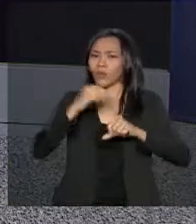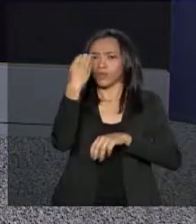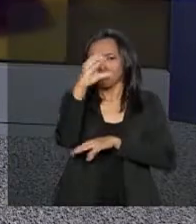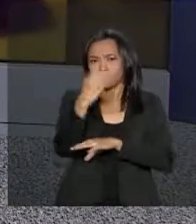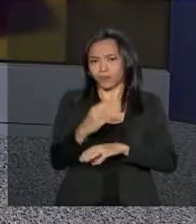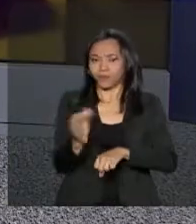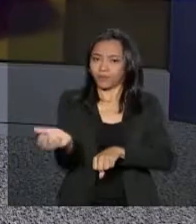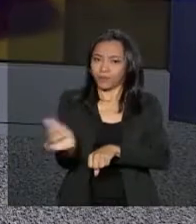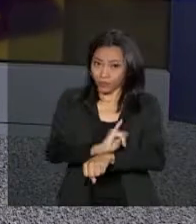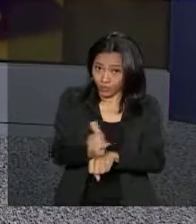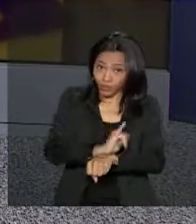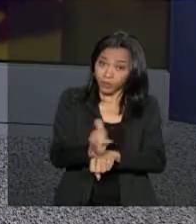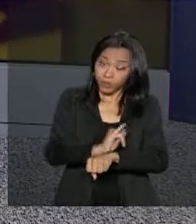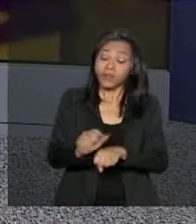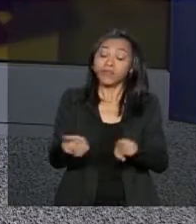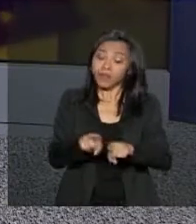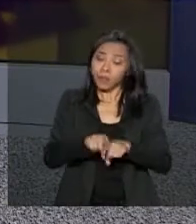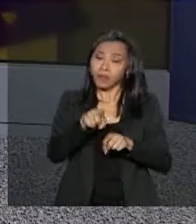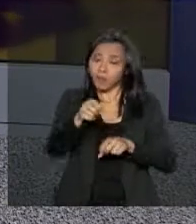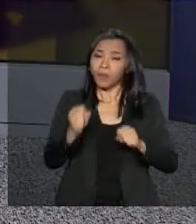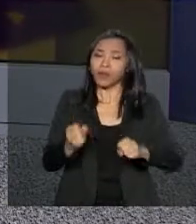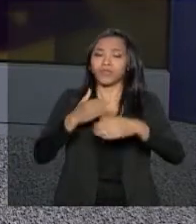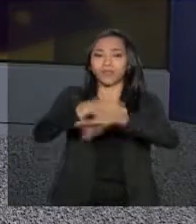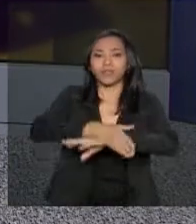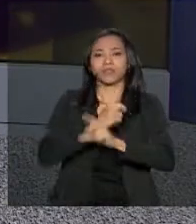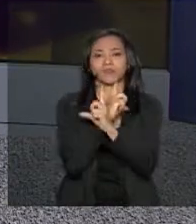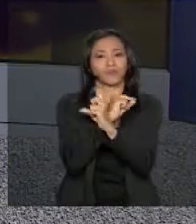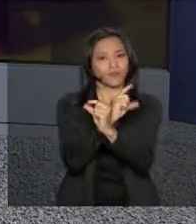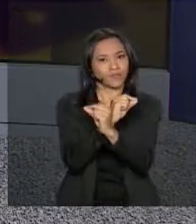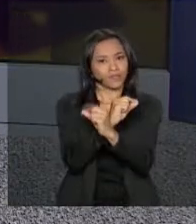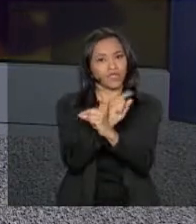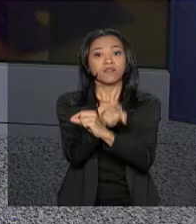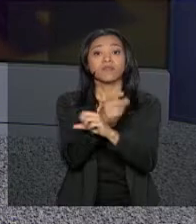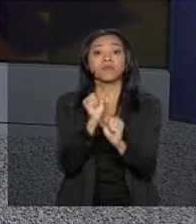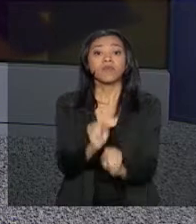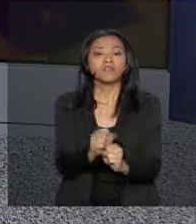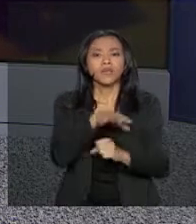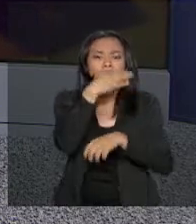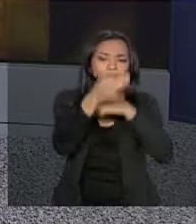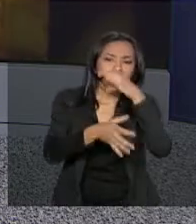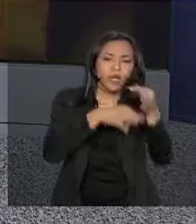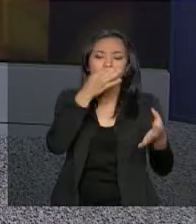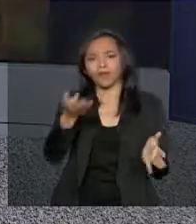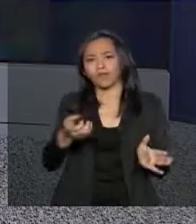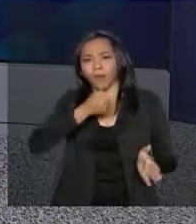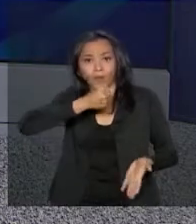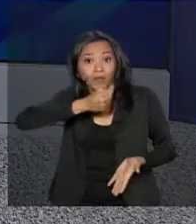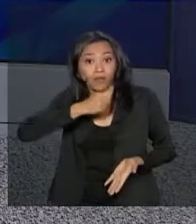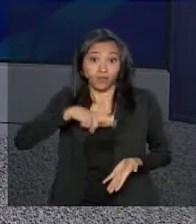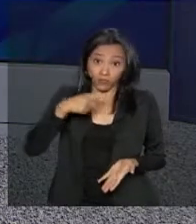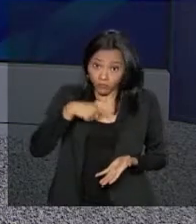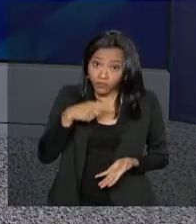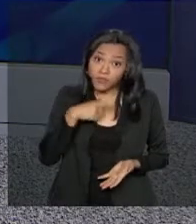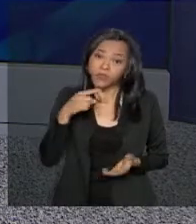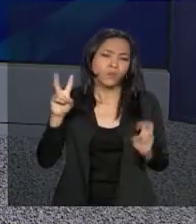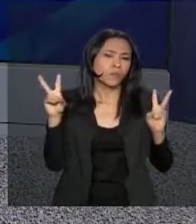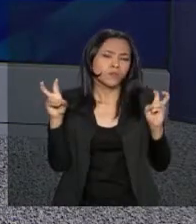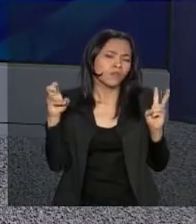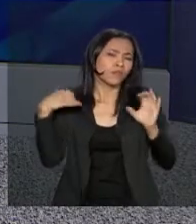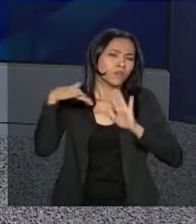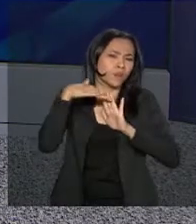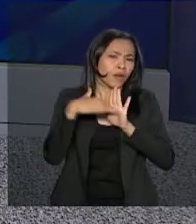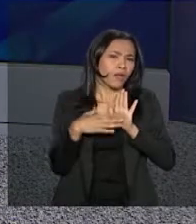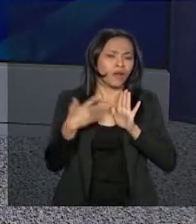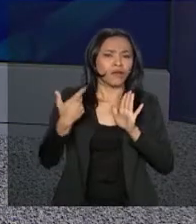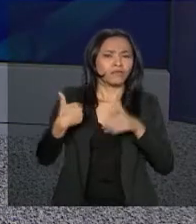estão em nosso canal no YouTube. Acesse também o nosso perfil no Twitter. Você pode mandar sugestões de reportagens e dúvidas sobre programas e